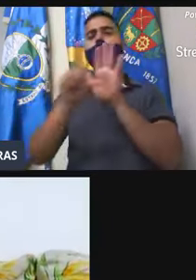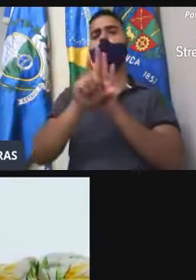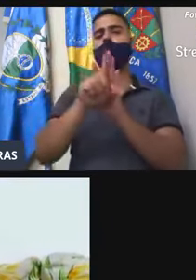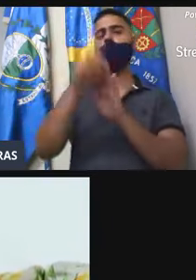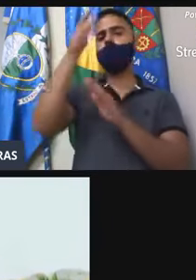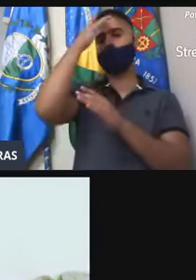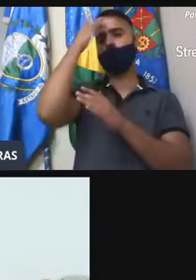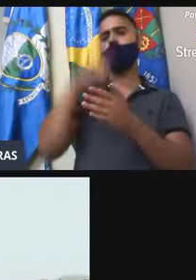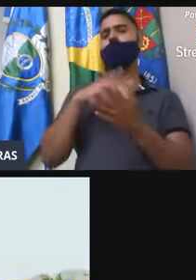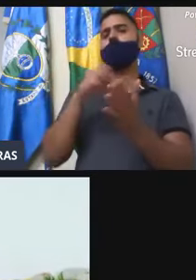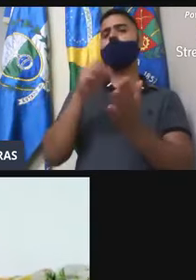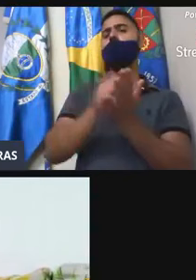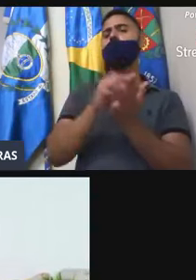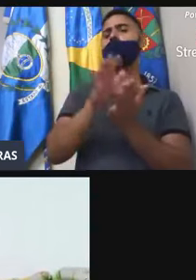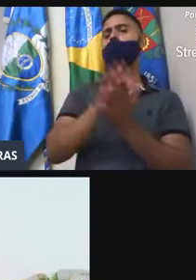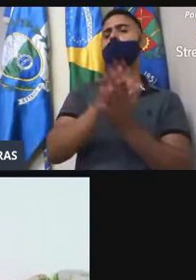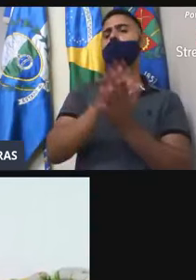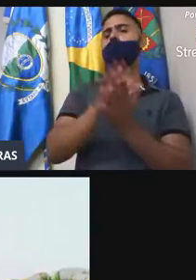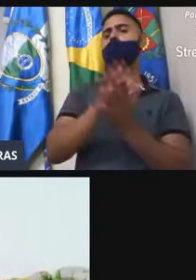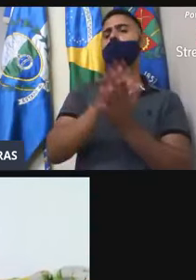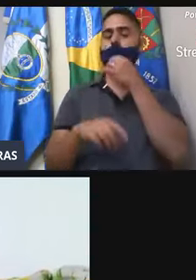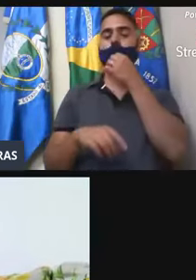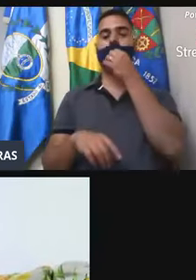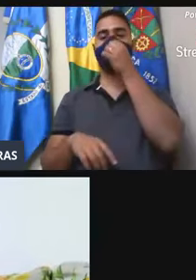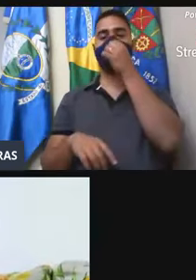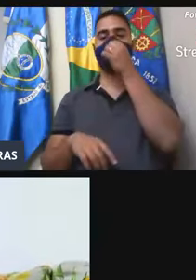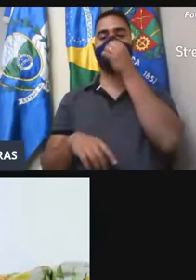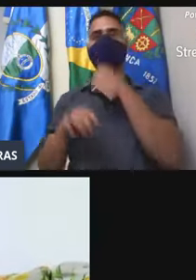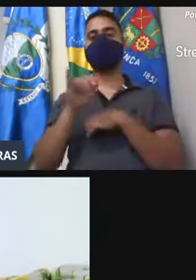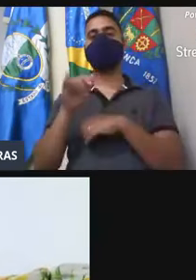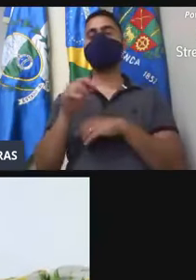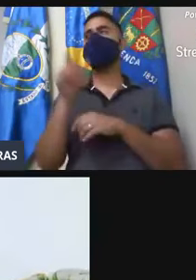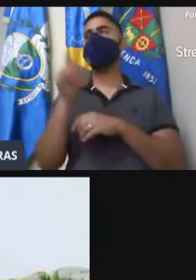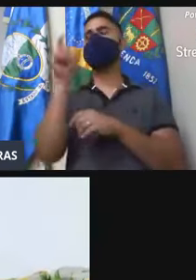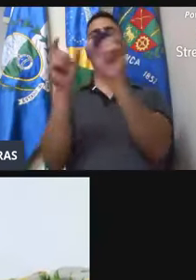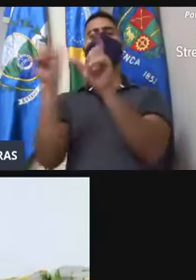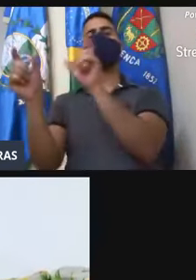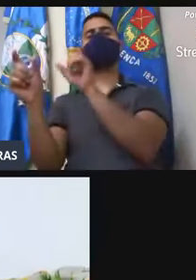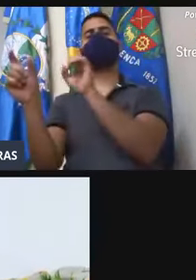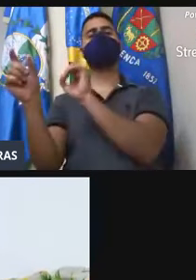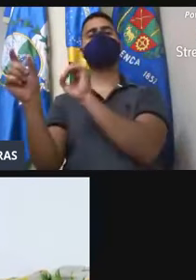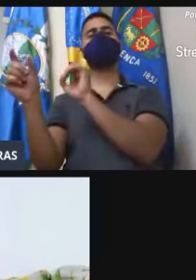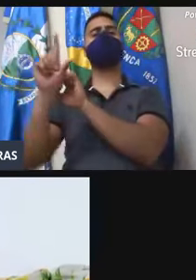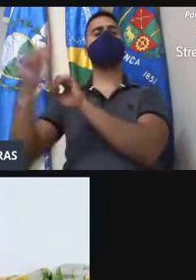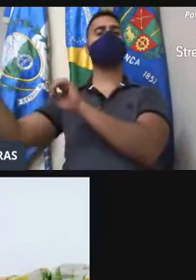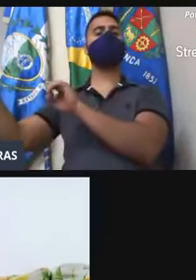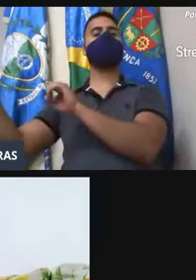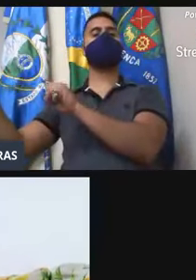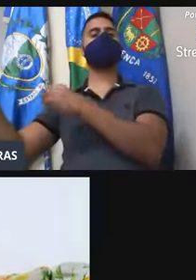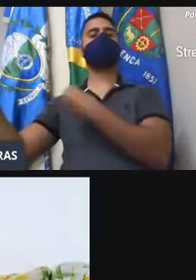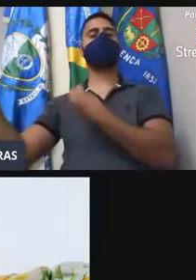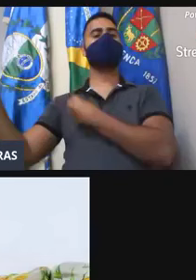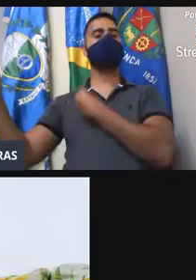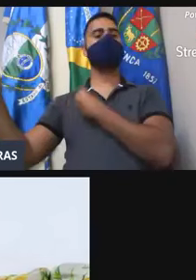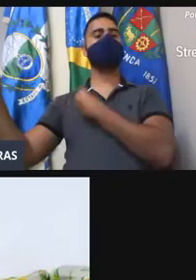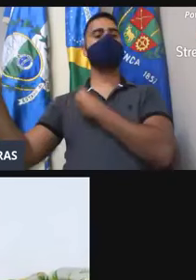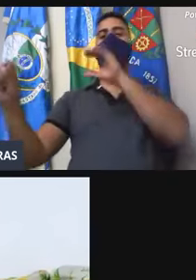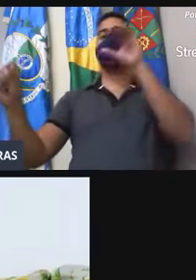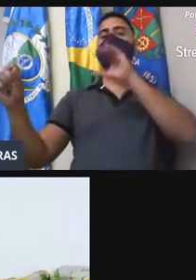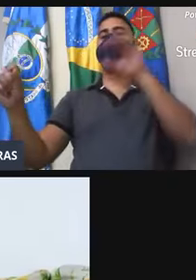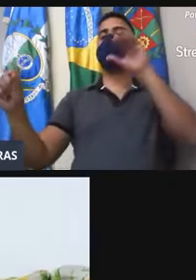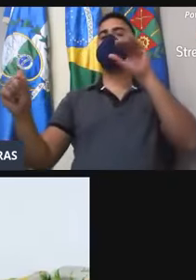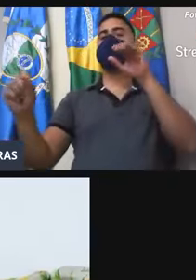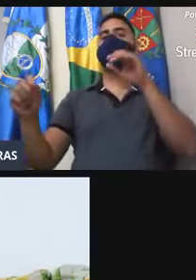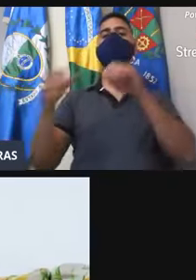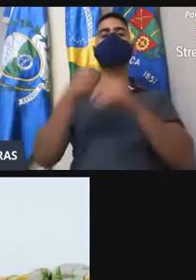essa pessoa vai ser punida na forma da lei, vereadora Michele. Então, palavras o vento leva. Quem vive a vida com a boca cantou. Mas